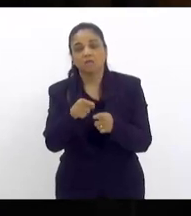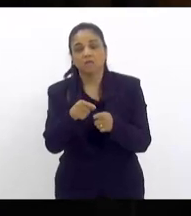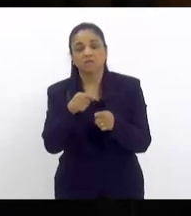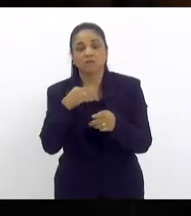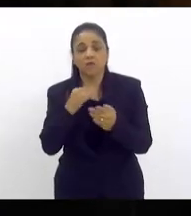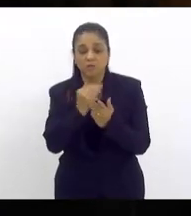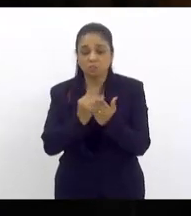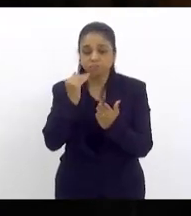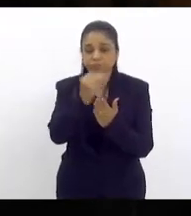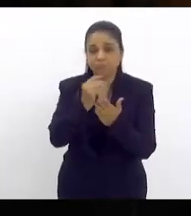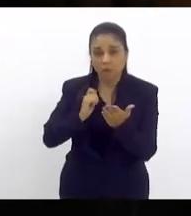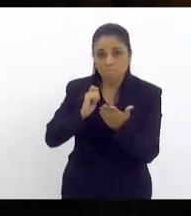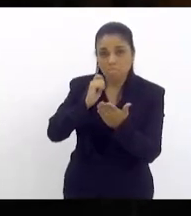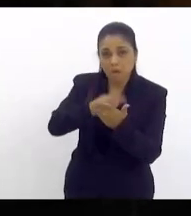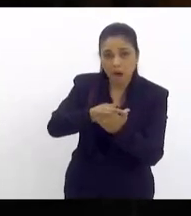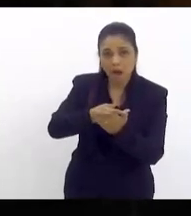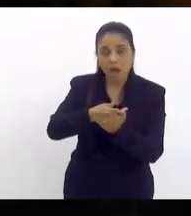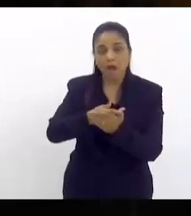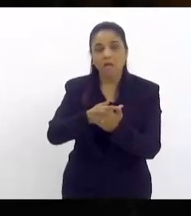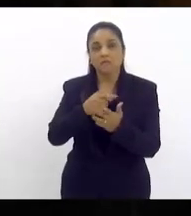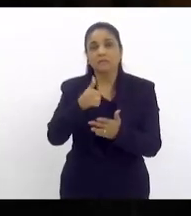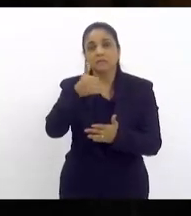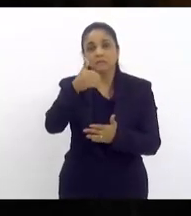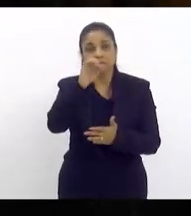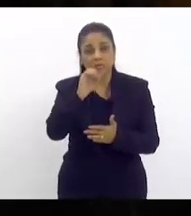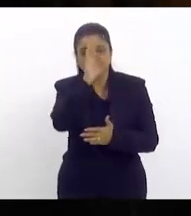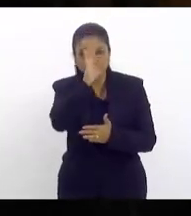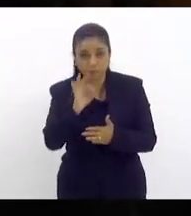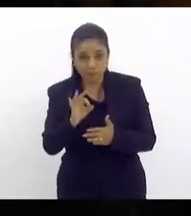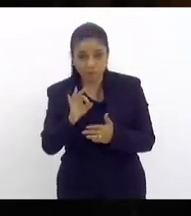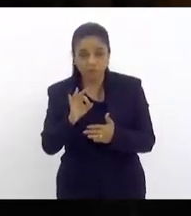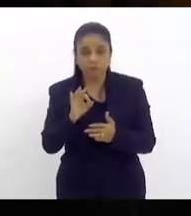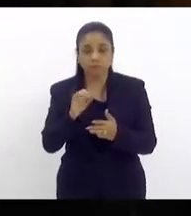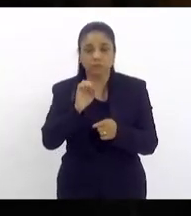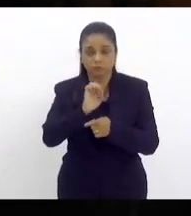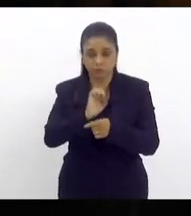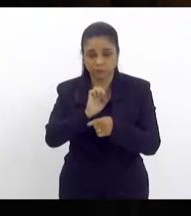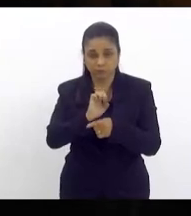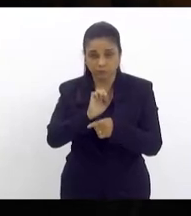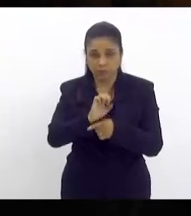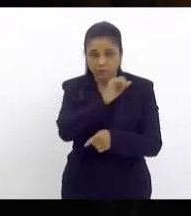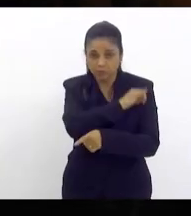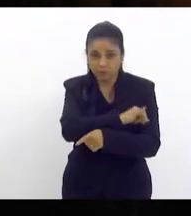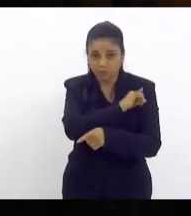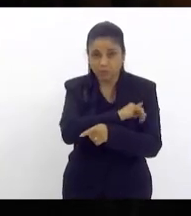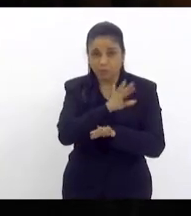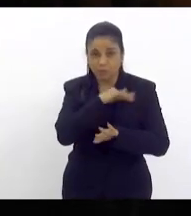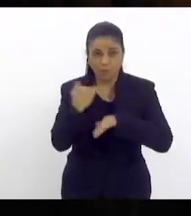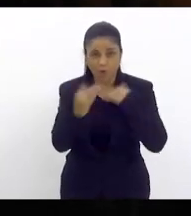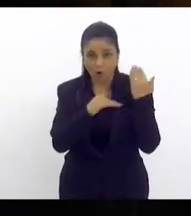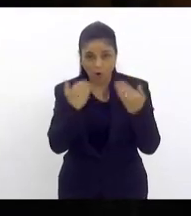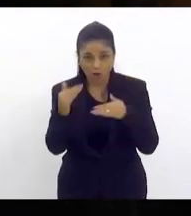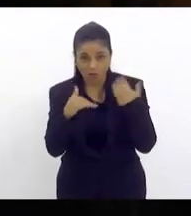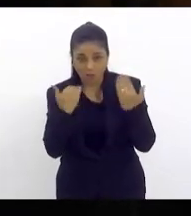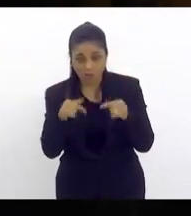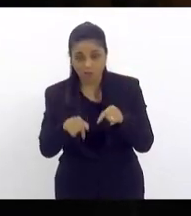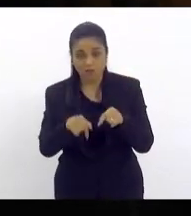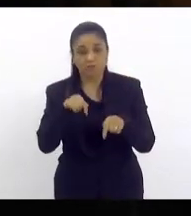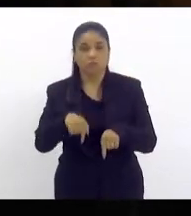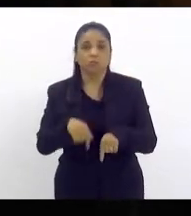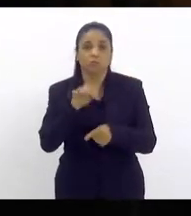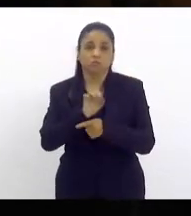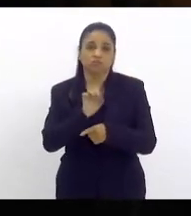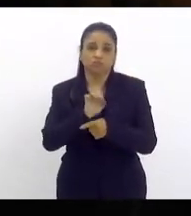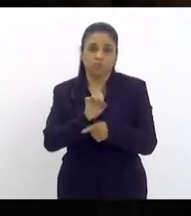para o estado do Rio de Janeiro 10% das pessoas que morreram de covid 19 também pela corrupção estão aqui no Rio de Janeiro